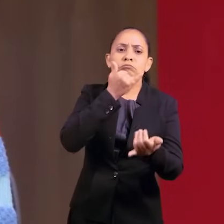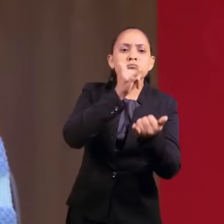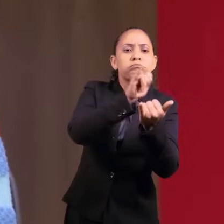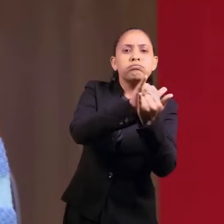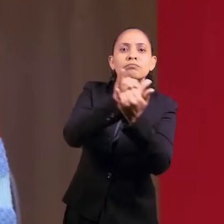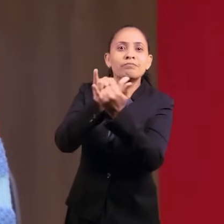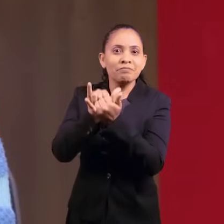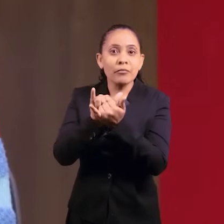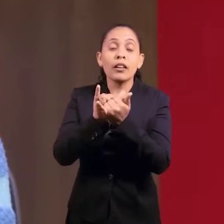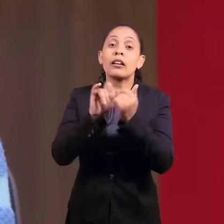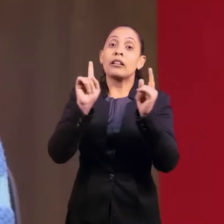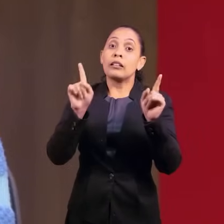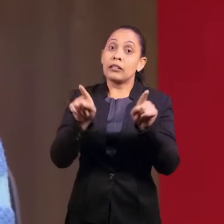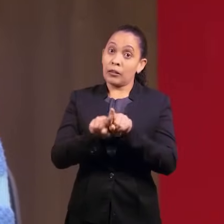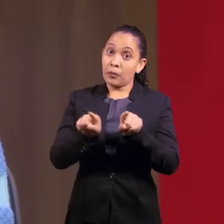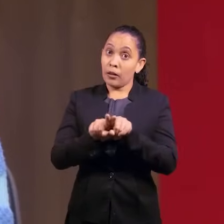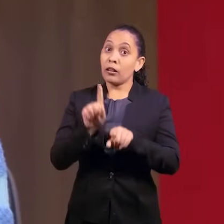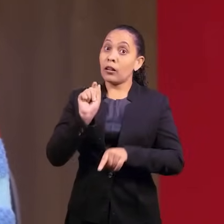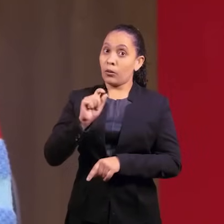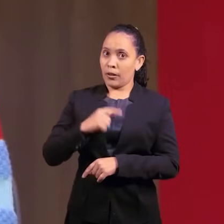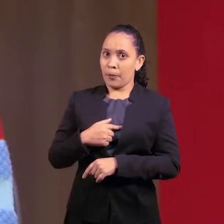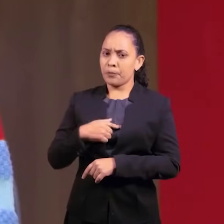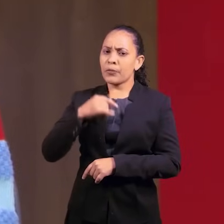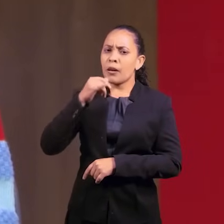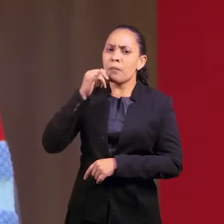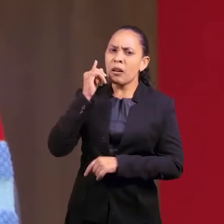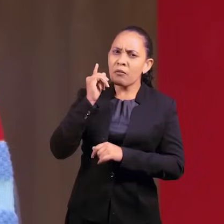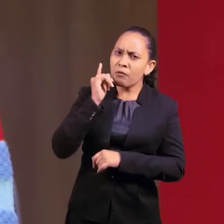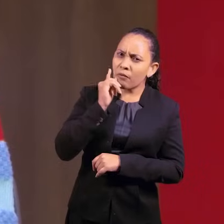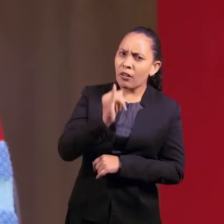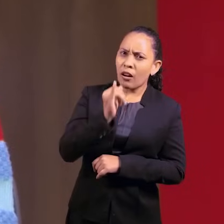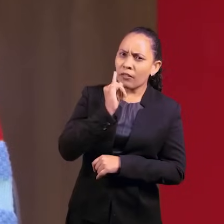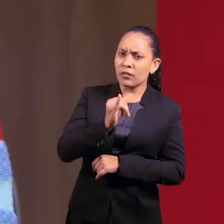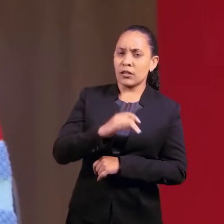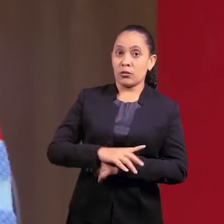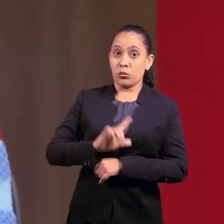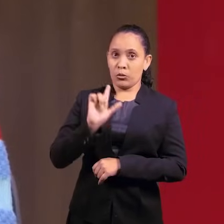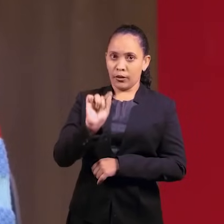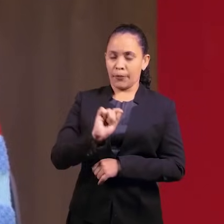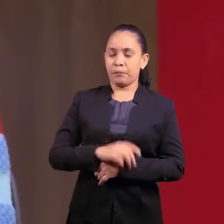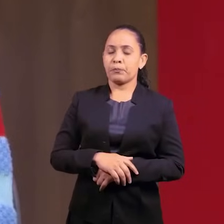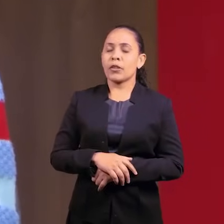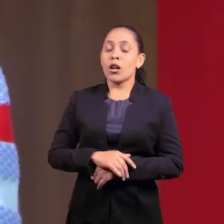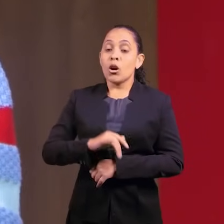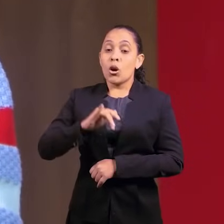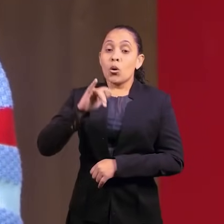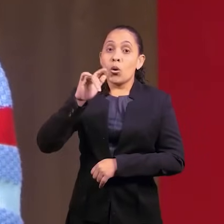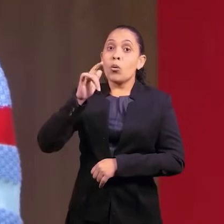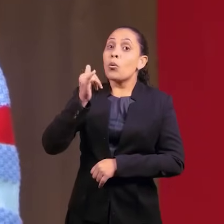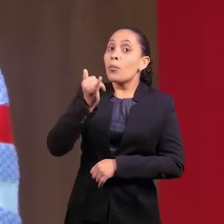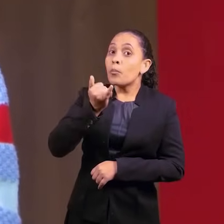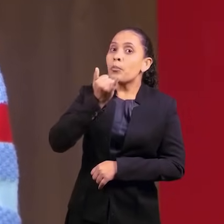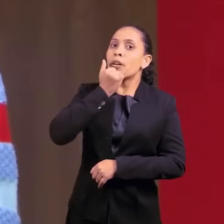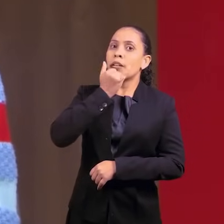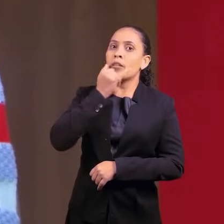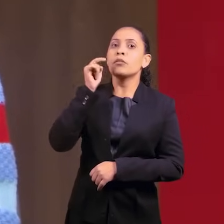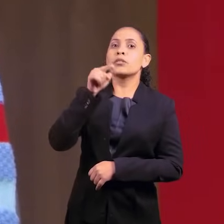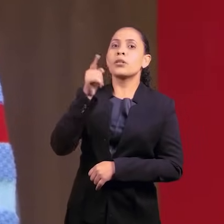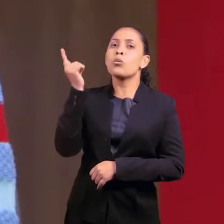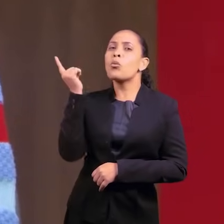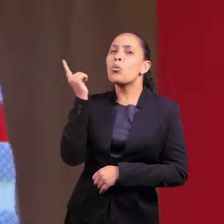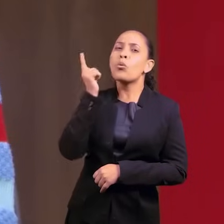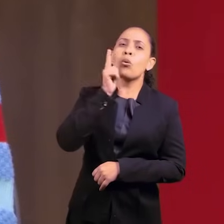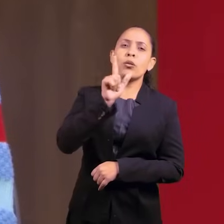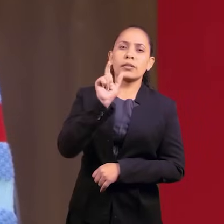E é bem falado que o perdão é você conseguir transformar